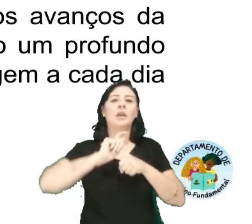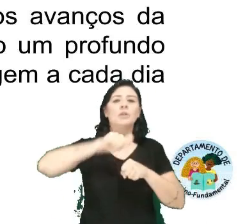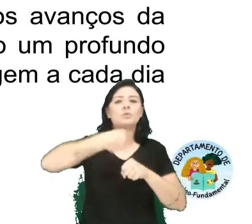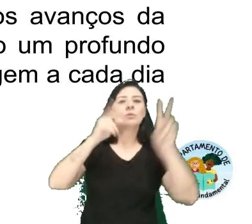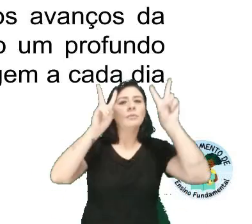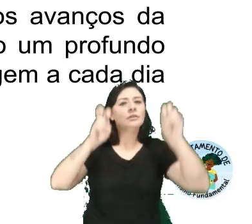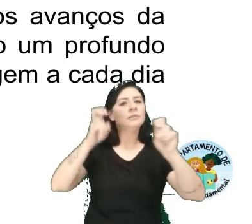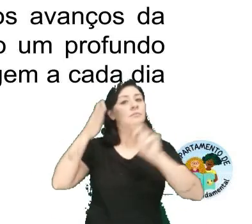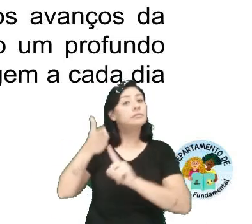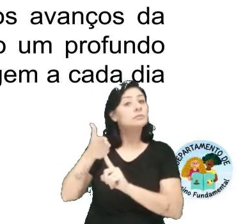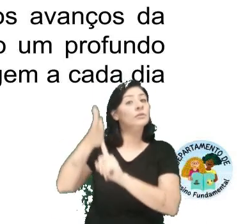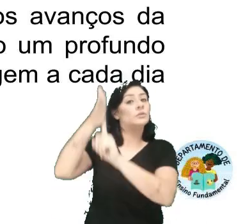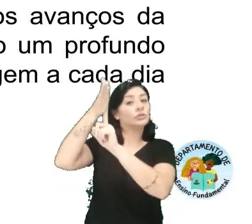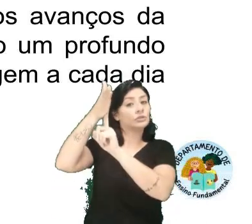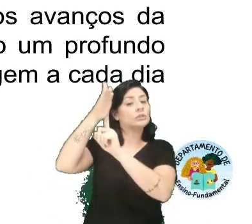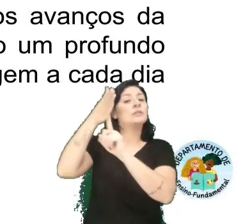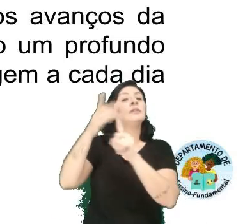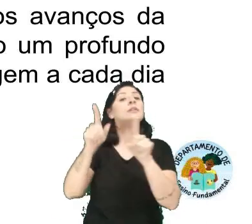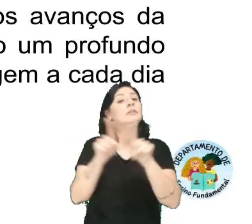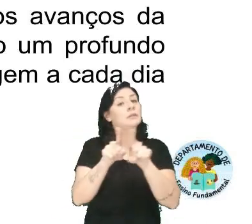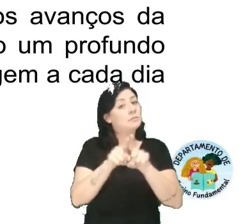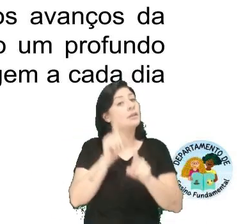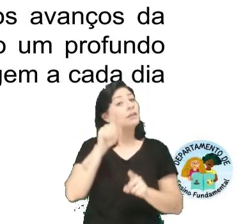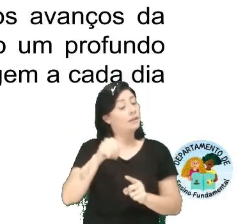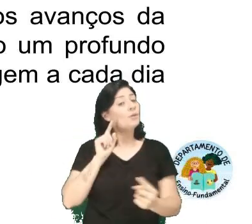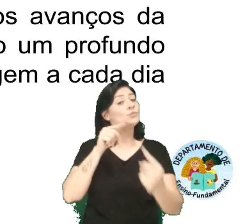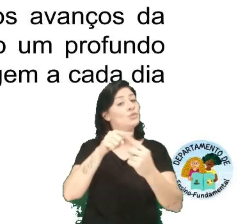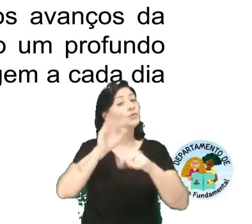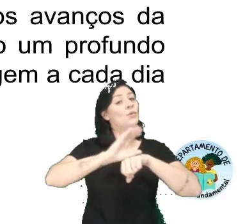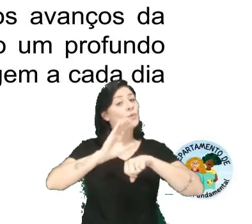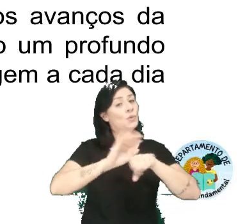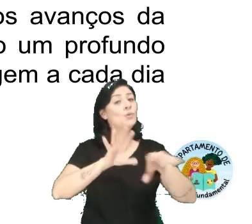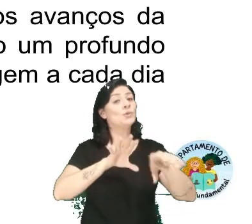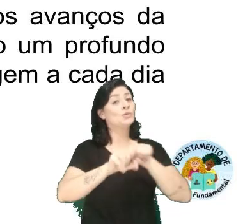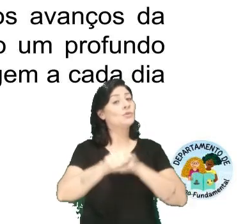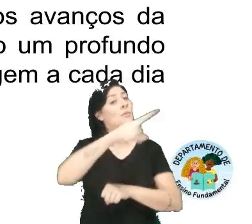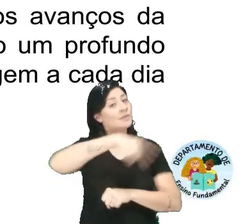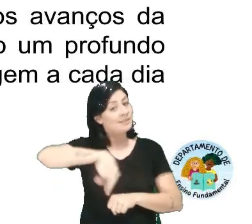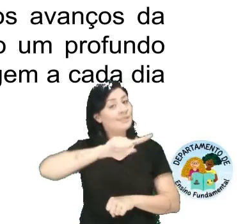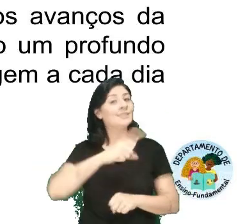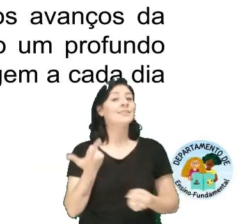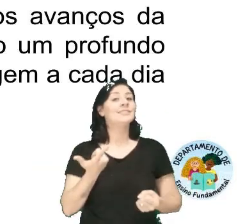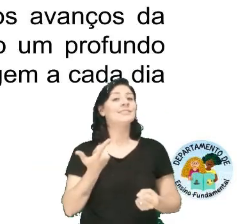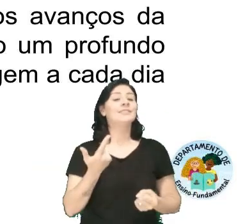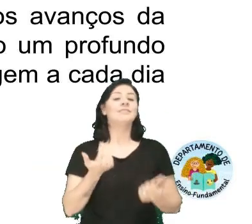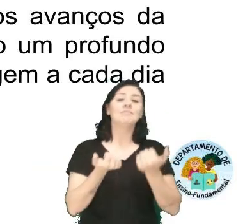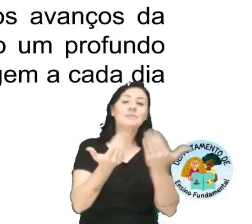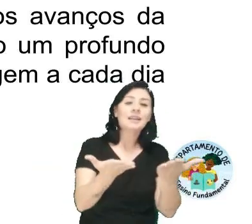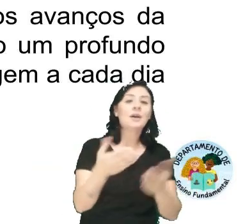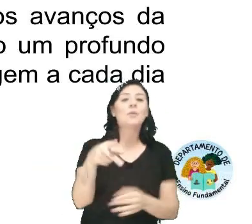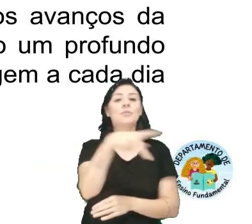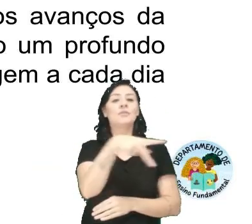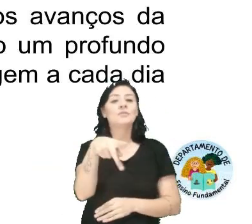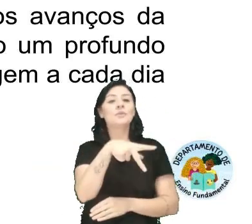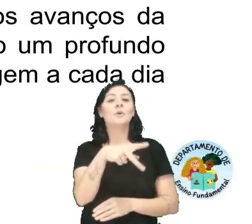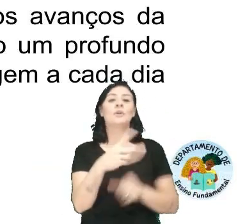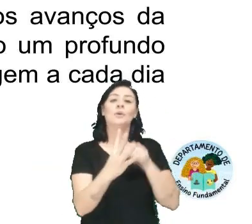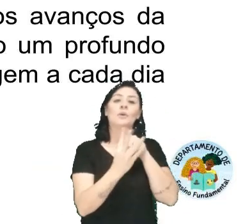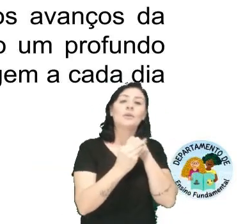tecnologia. E assim também a finalidade dessa formação aqui, proporcionar aos professores um